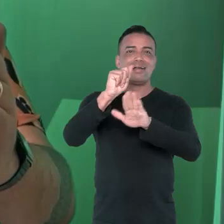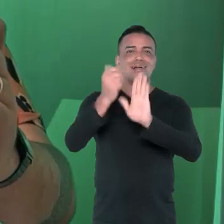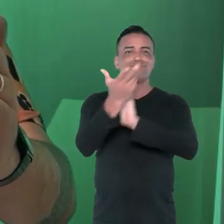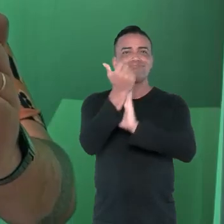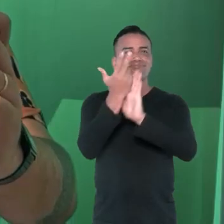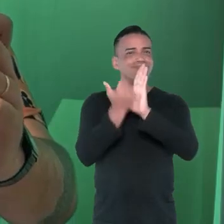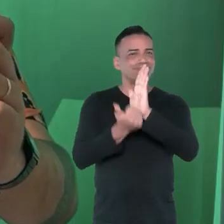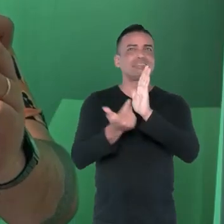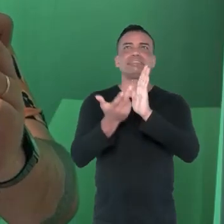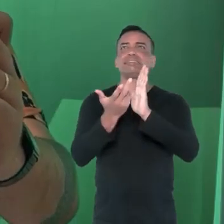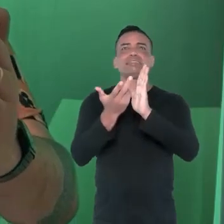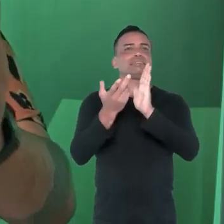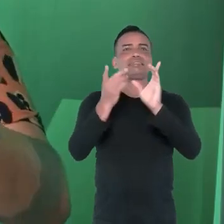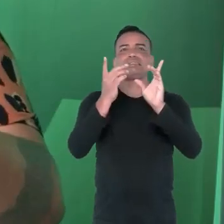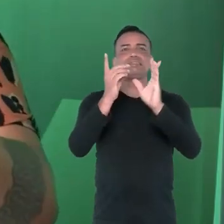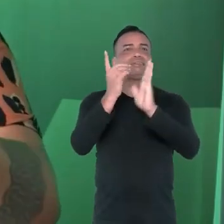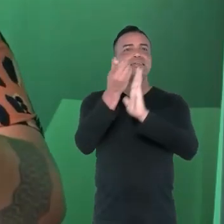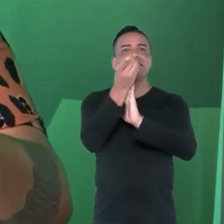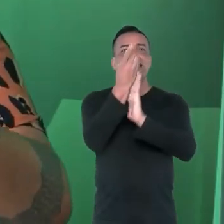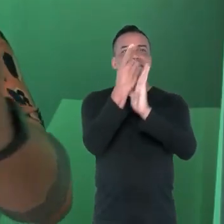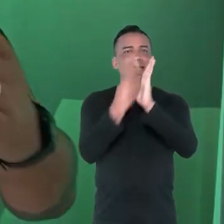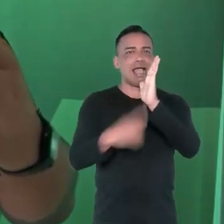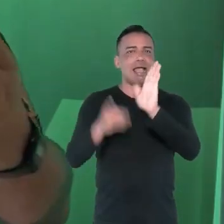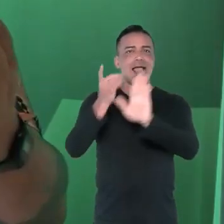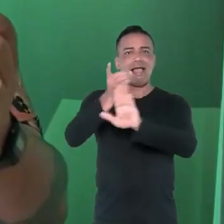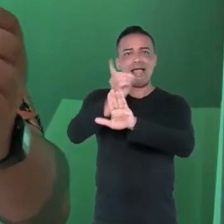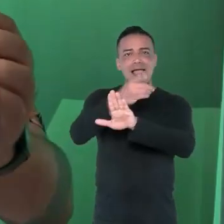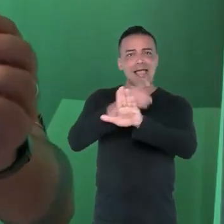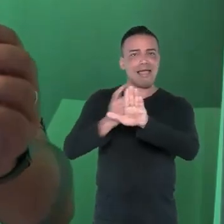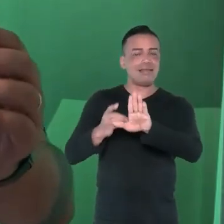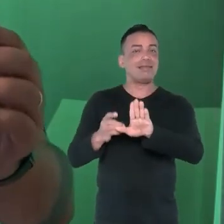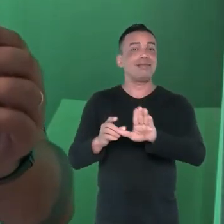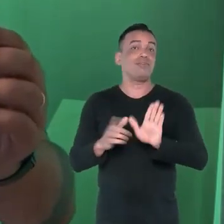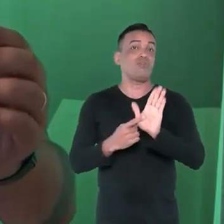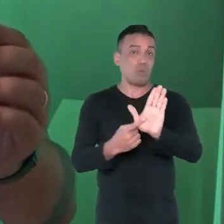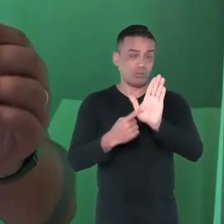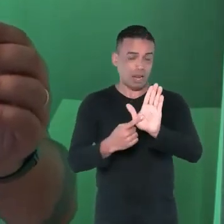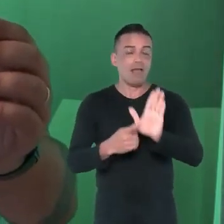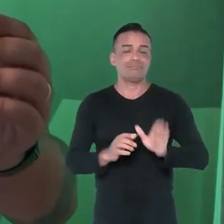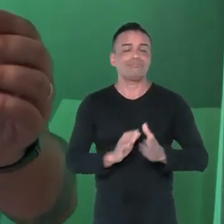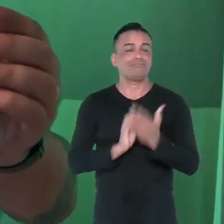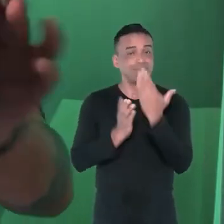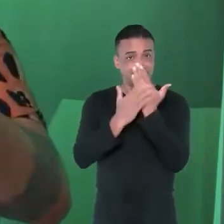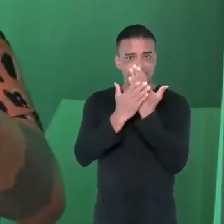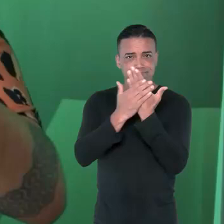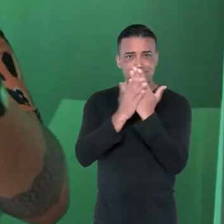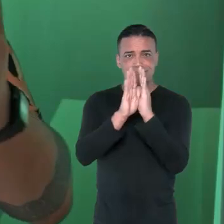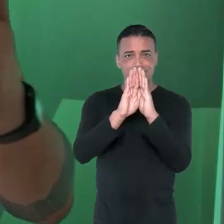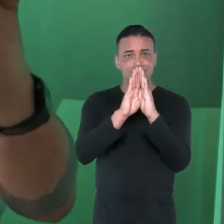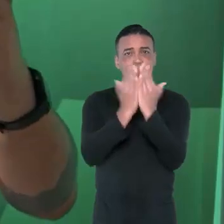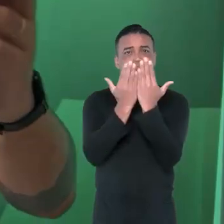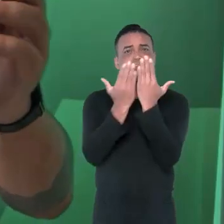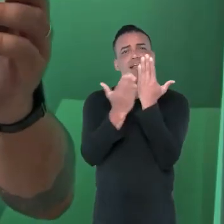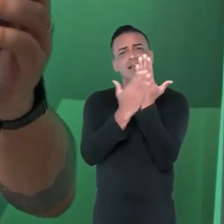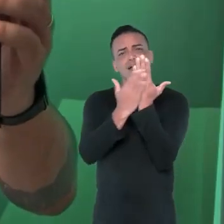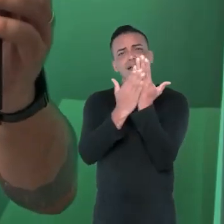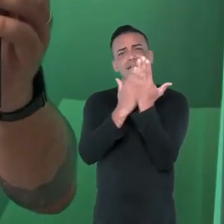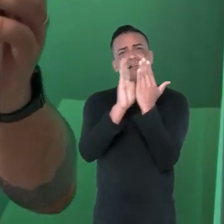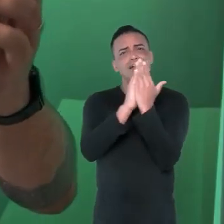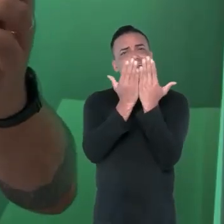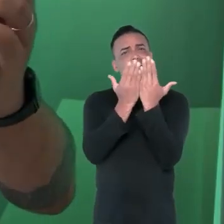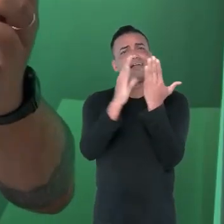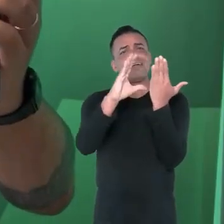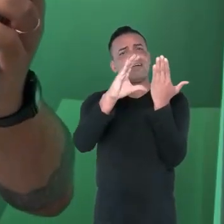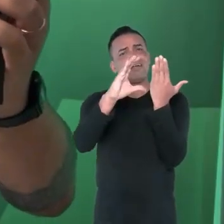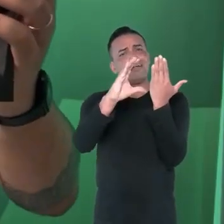livro, que vou mostrar aqui, que eu acho uma capa linda,